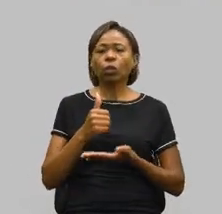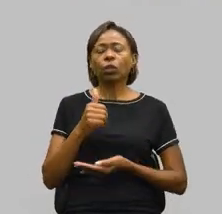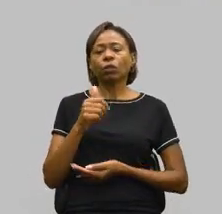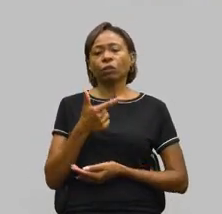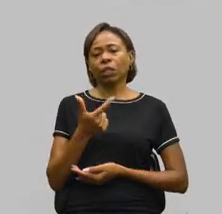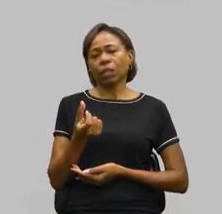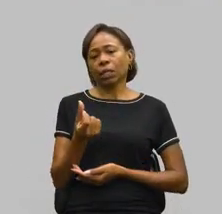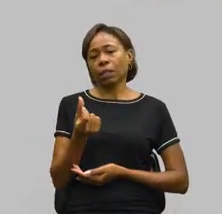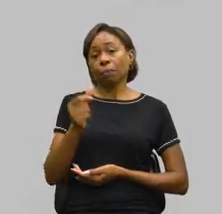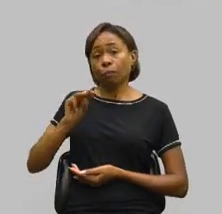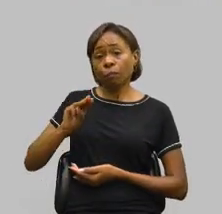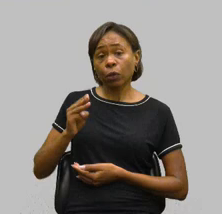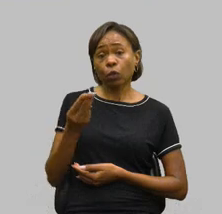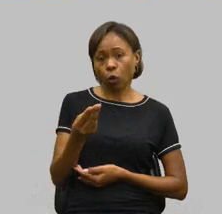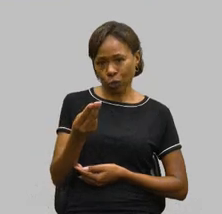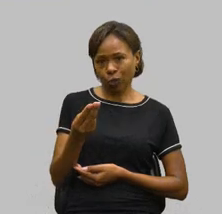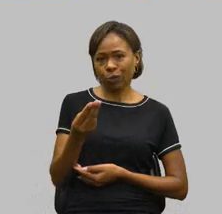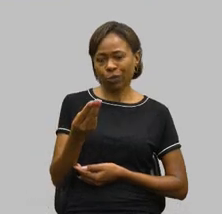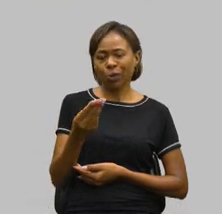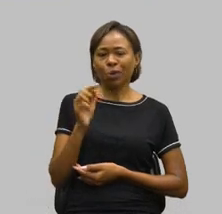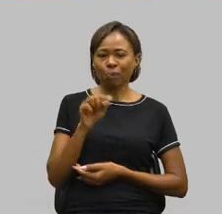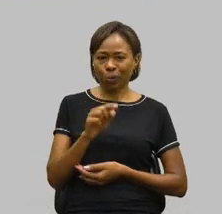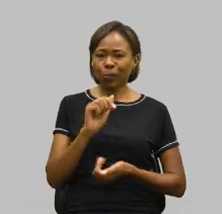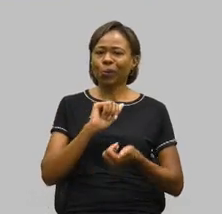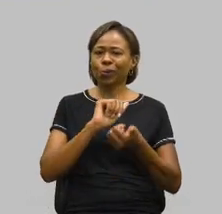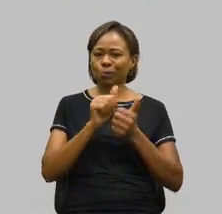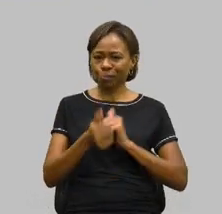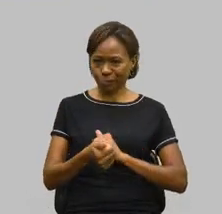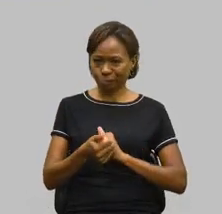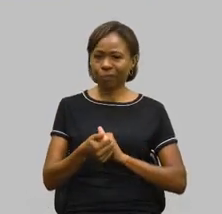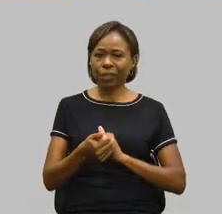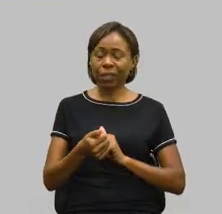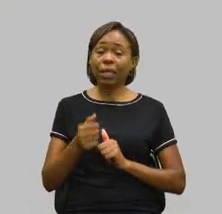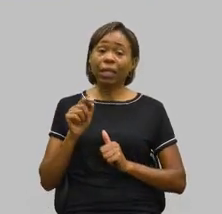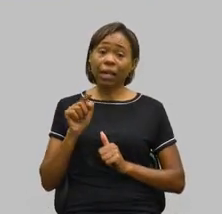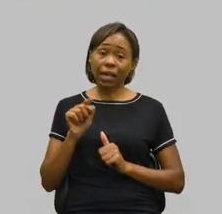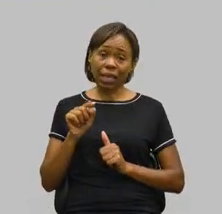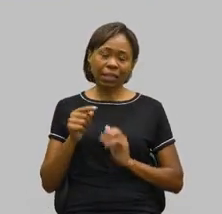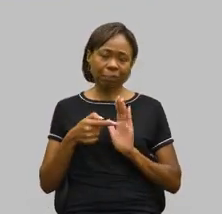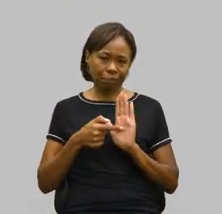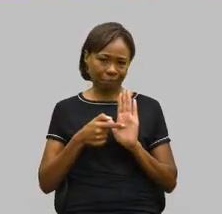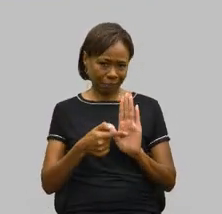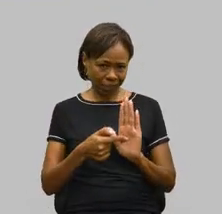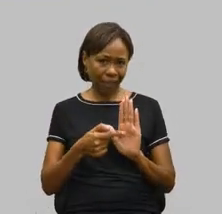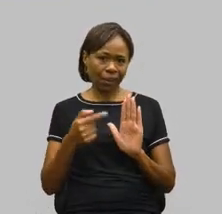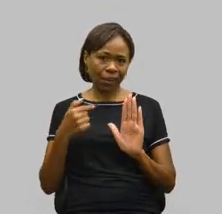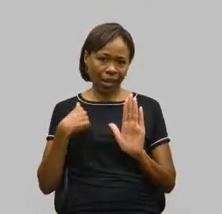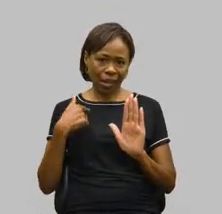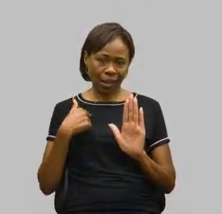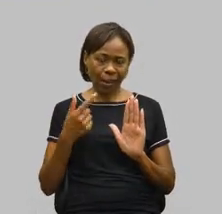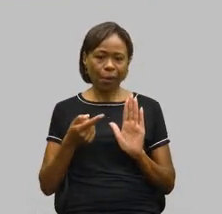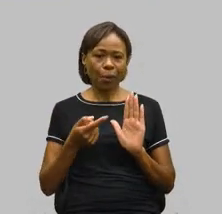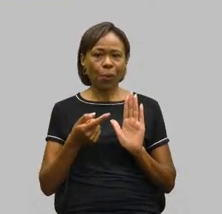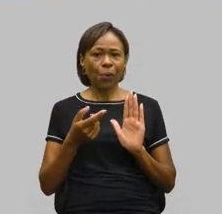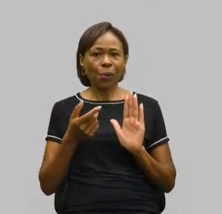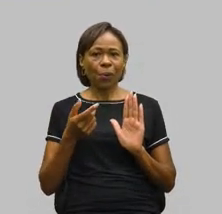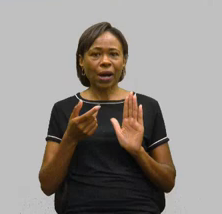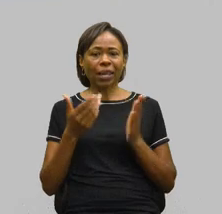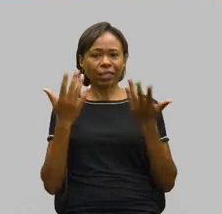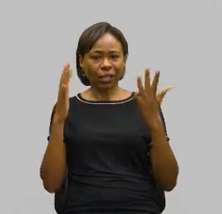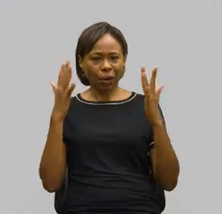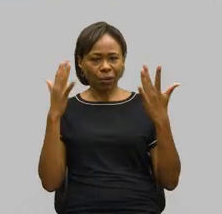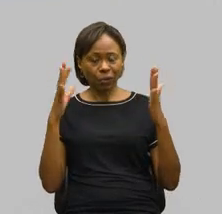para o esporte e aí mais uma vez no início dessa dessa apresentação eu saudei a toda a equipe da